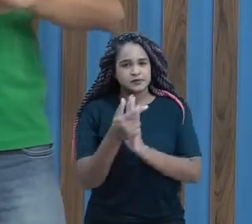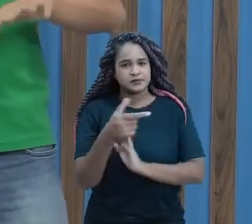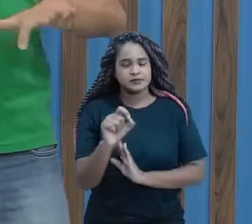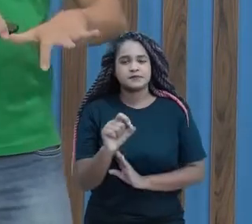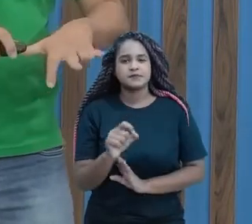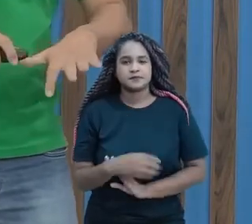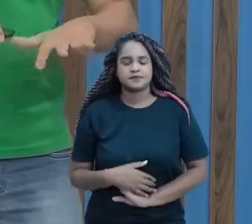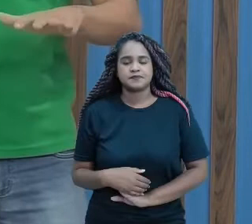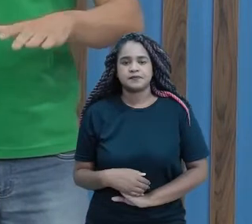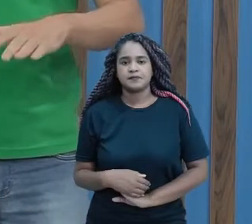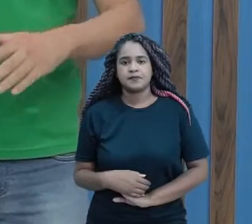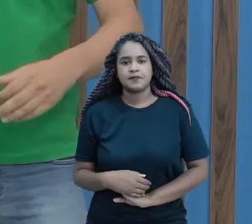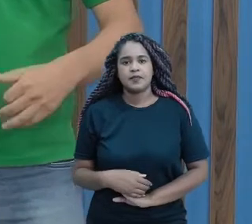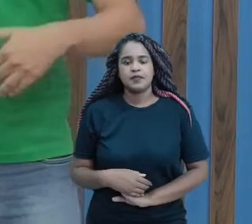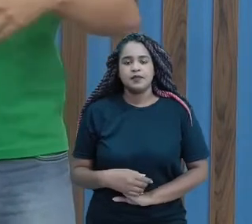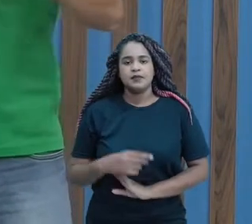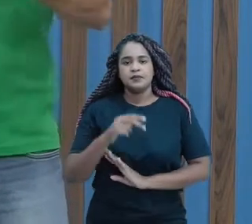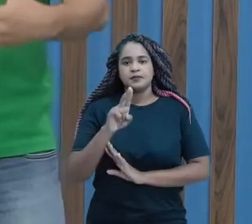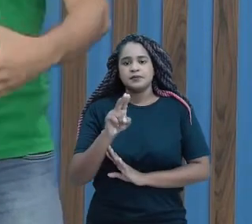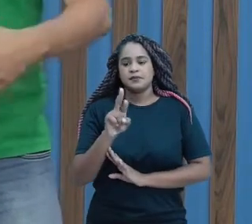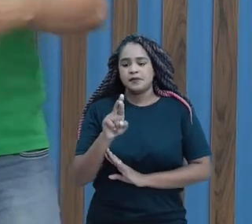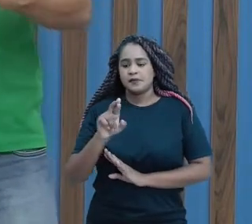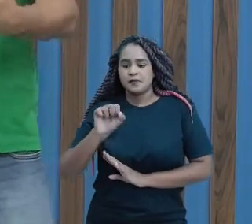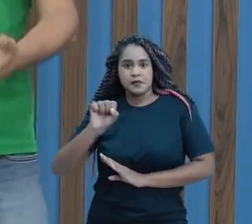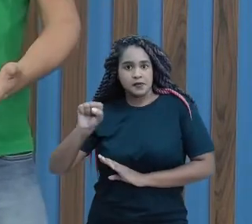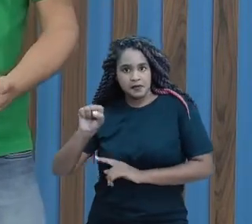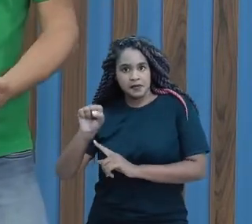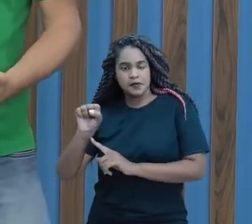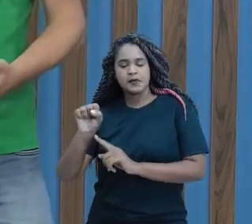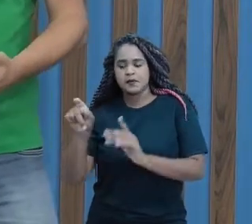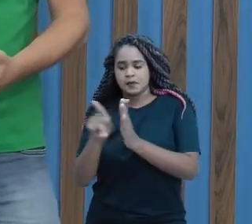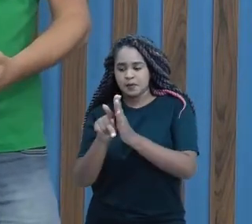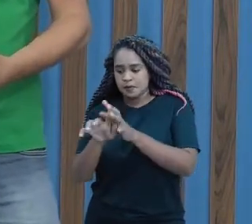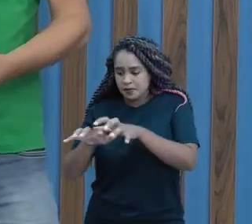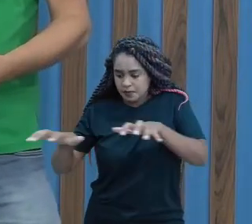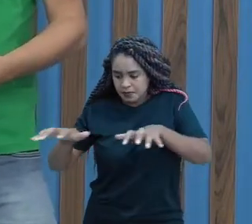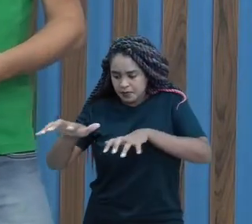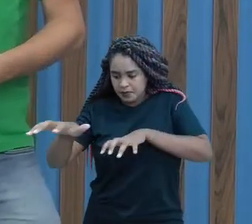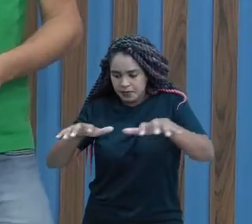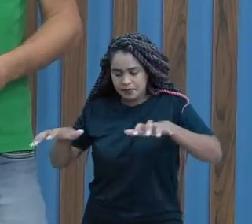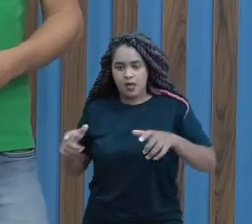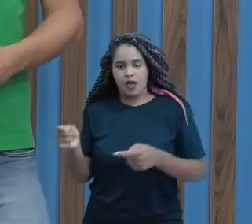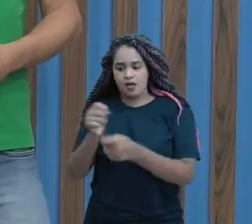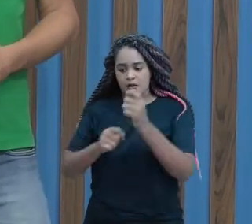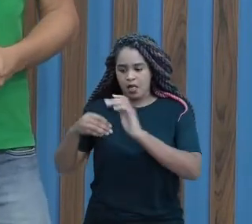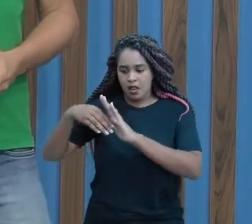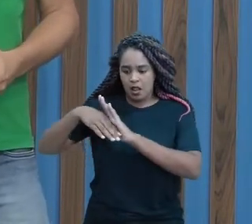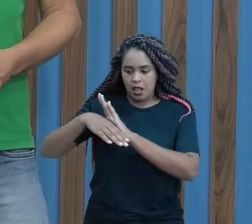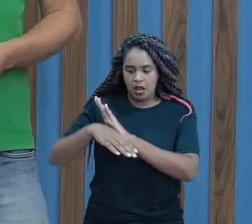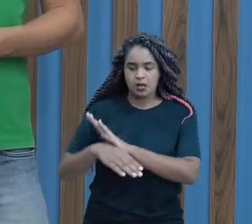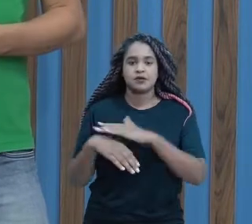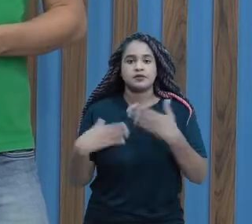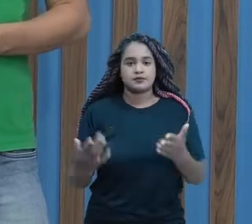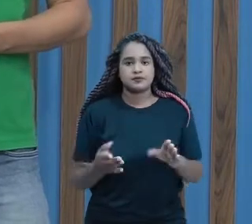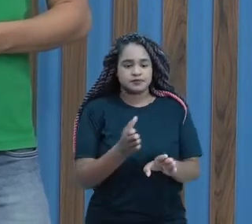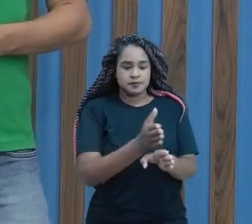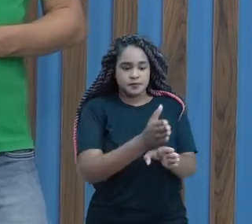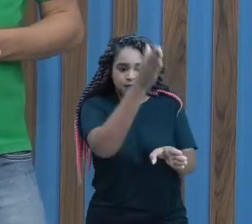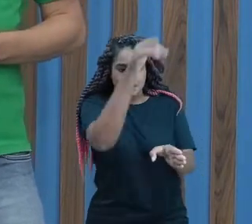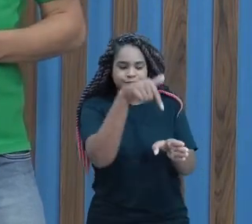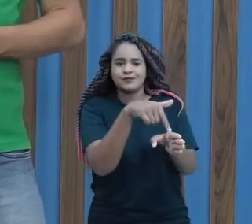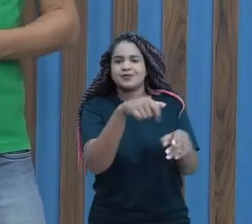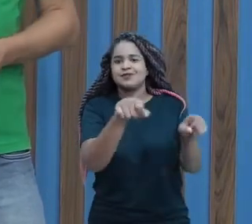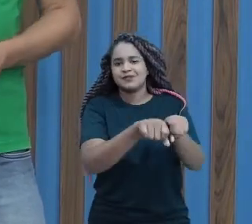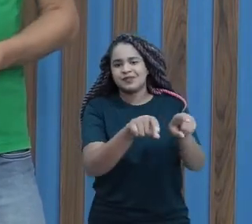com o esfacelamento da União Soviética, com a decadência, a crise da União Soviética, então, o Muro de Berlim, ele também vai